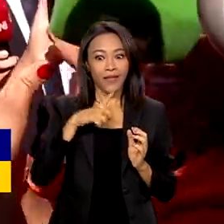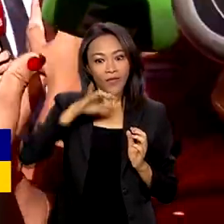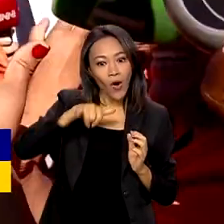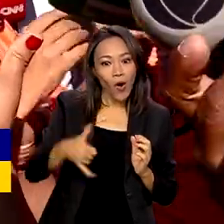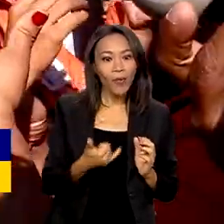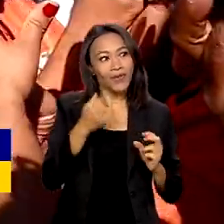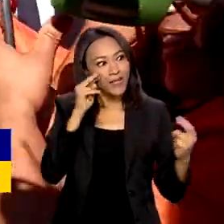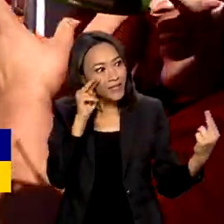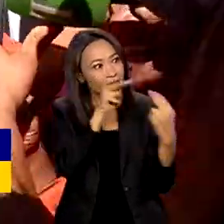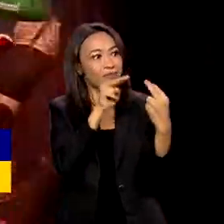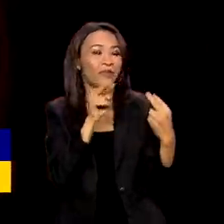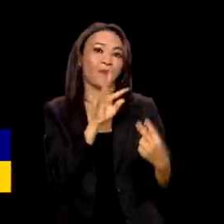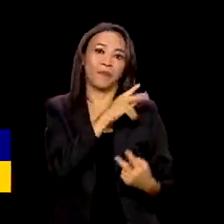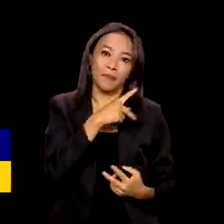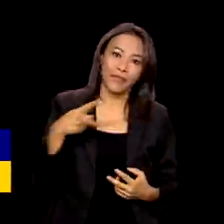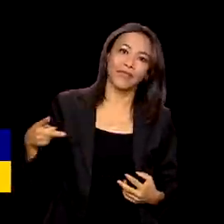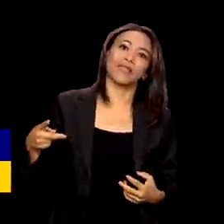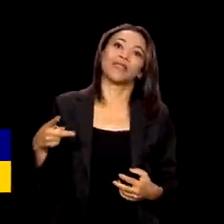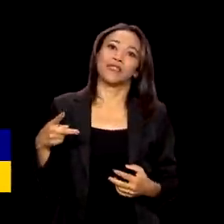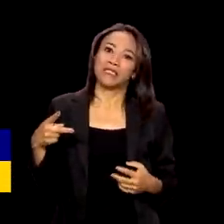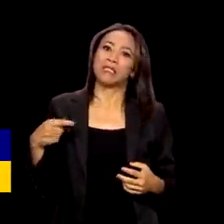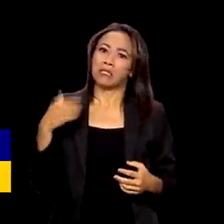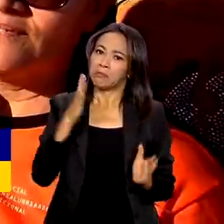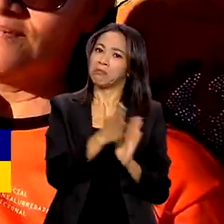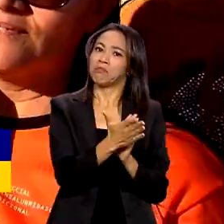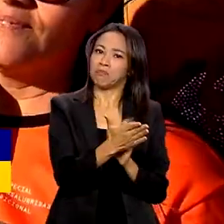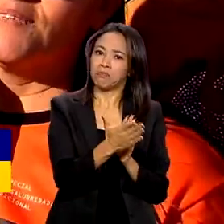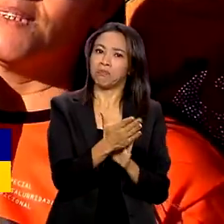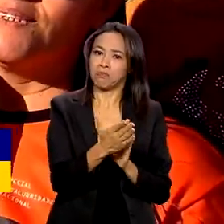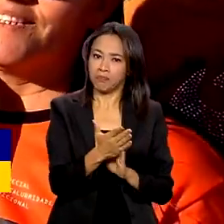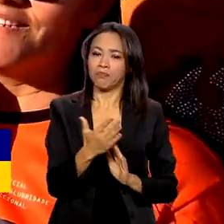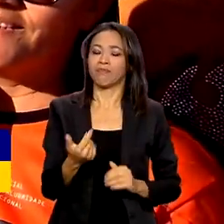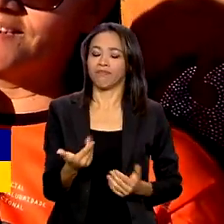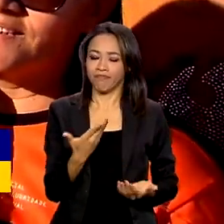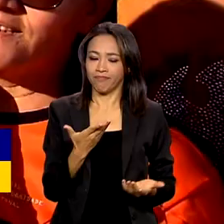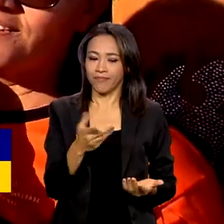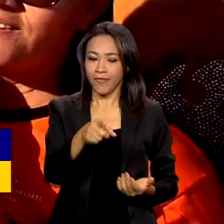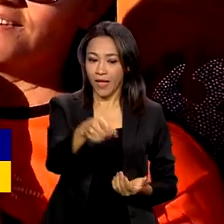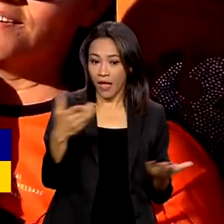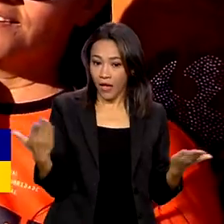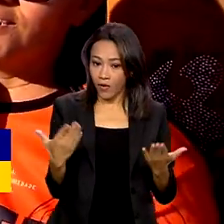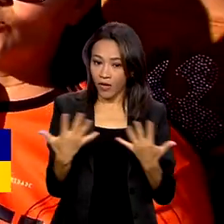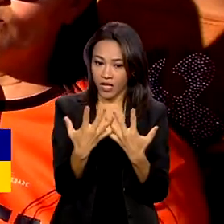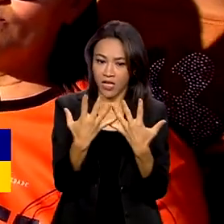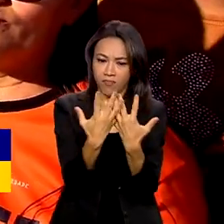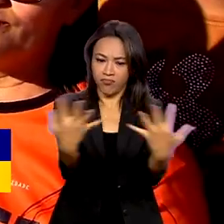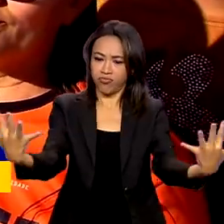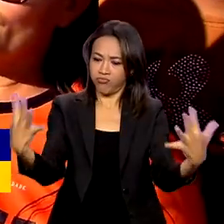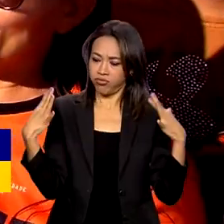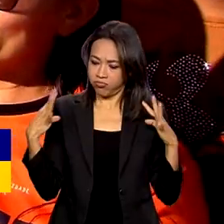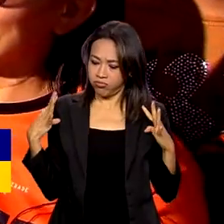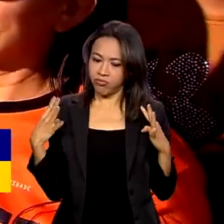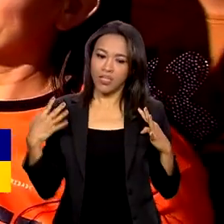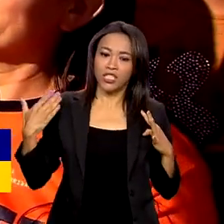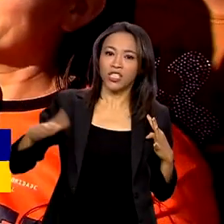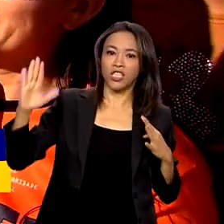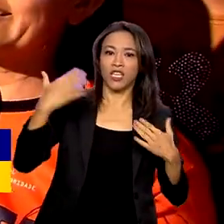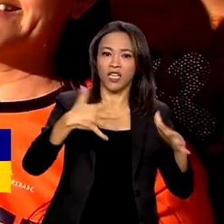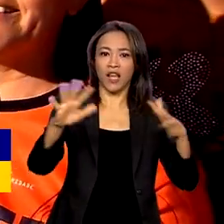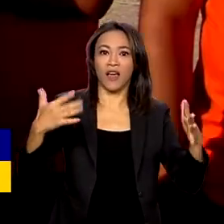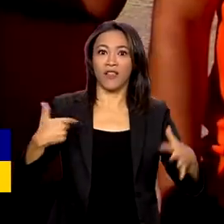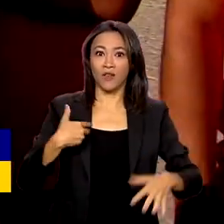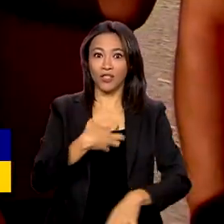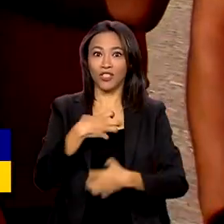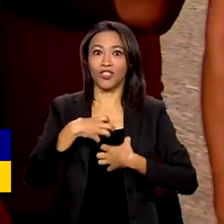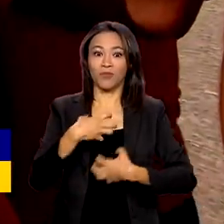ver o presidente. Eles aprovaram a decisão. Agora, tirar dessas grades, a gente tem a liberdade. Isso para a gente foi uma emoção muito